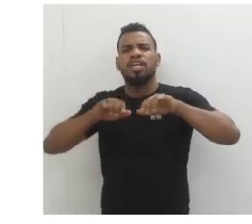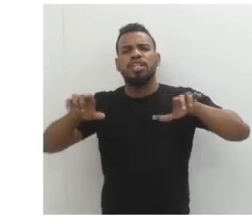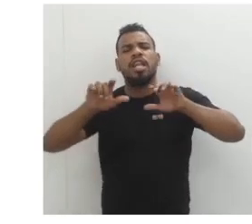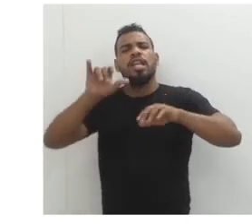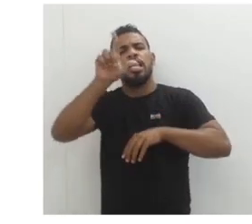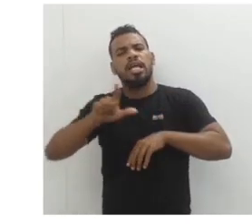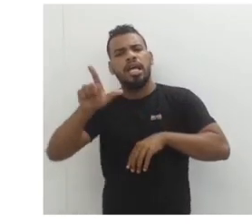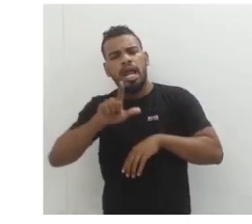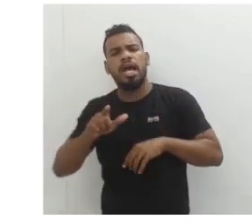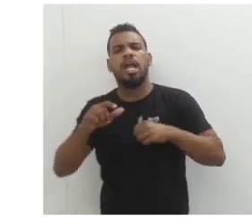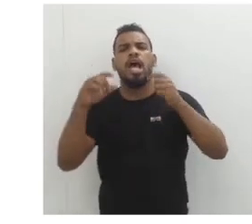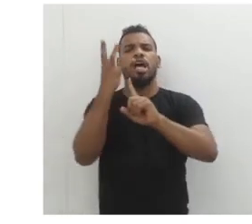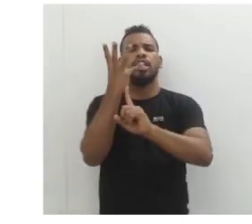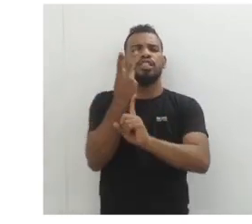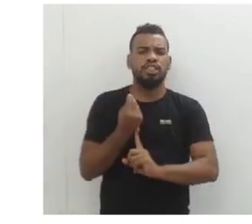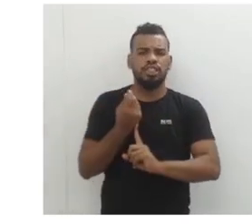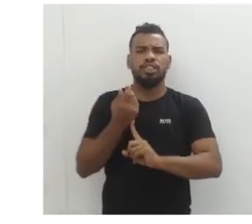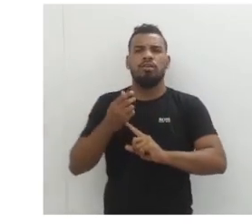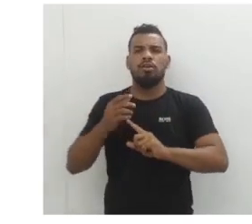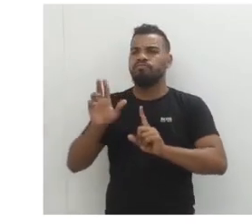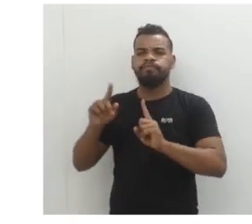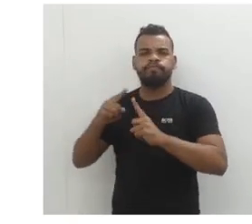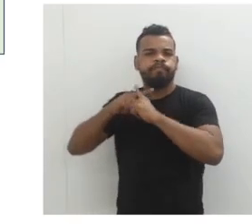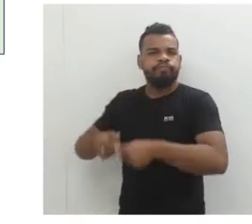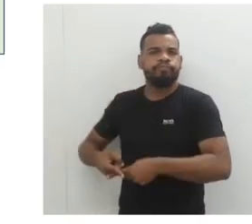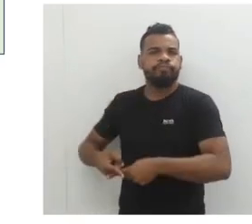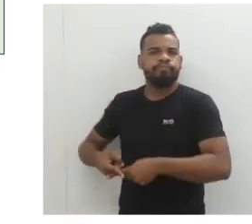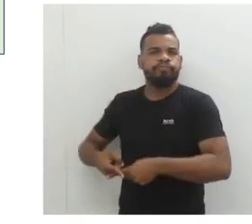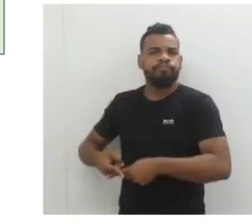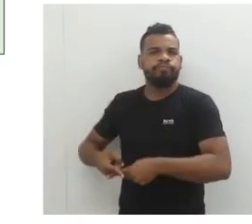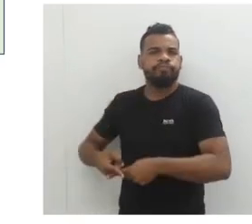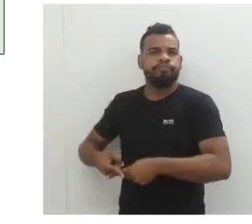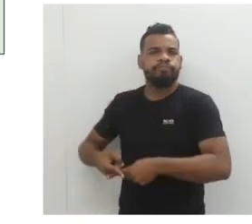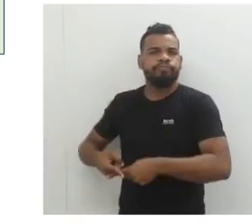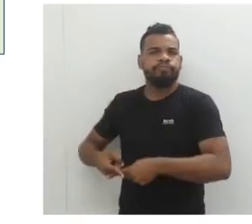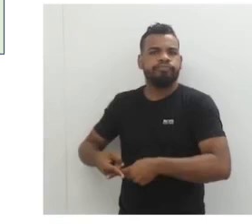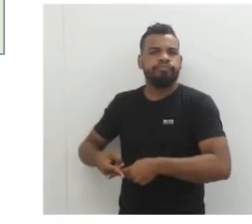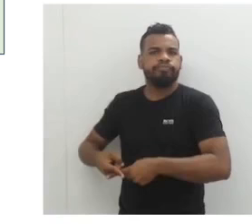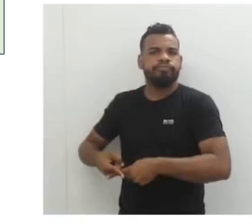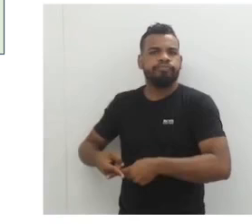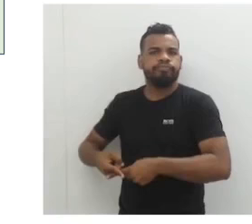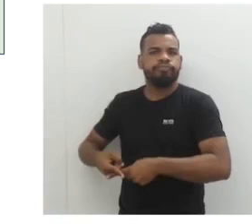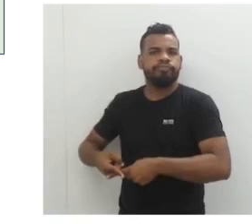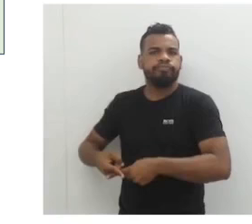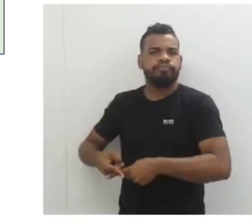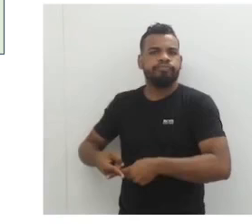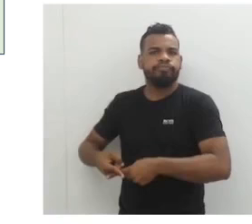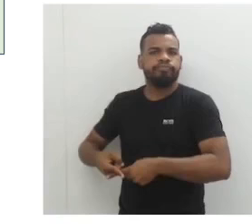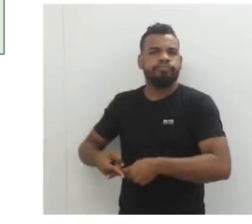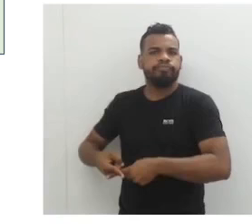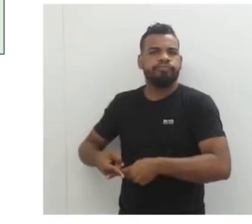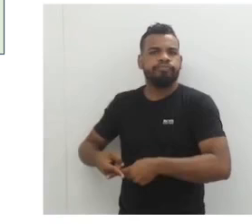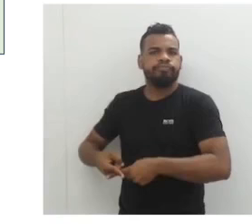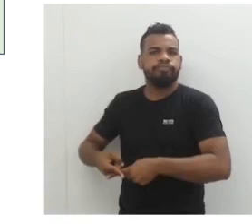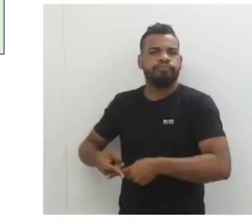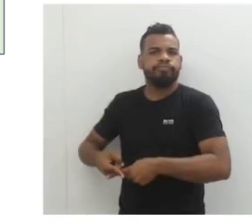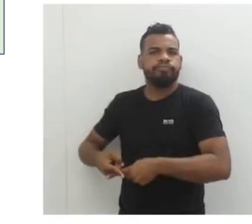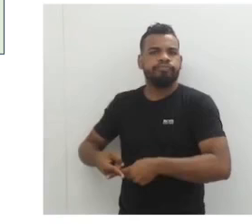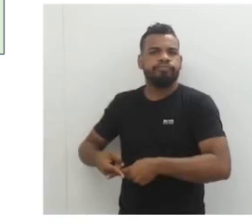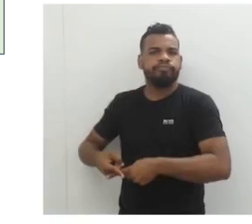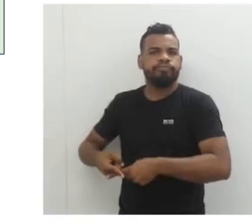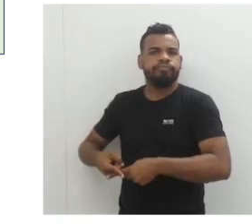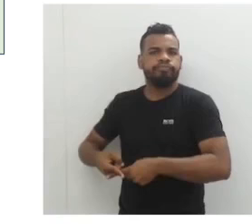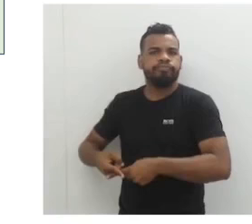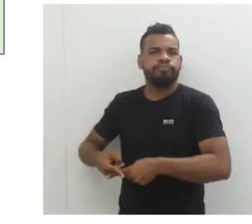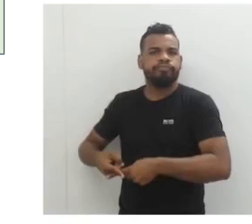e artística da população. À direita da tela, fotografia colorida no formato 3x4 de